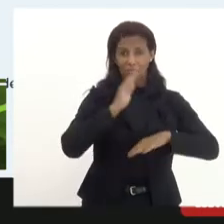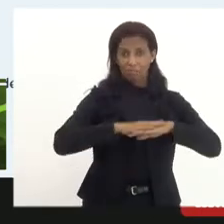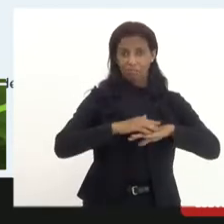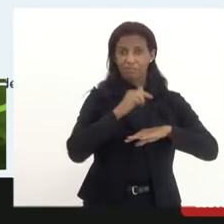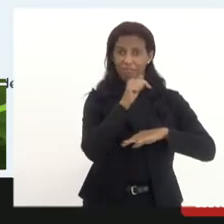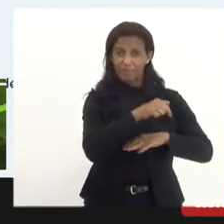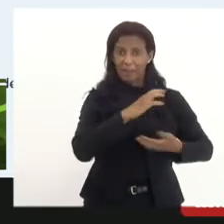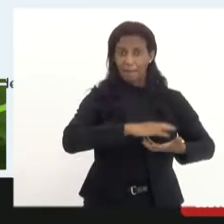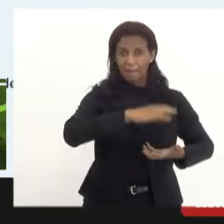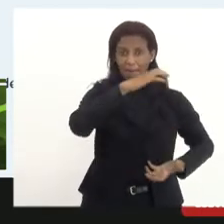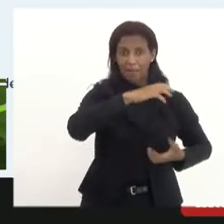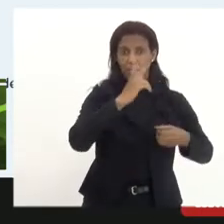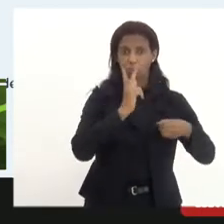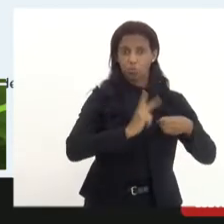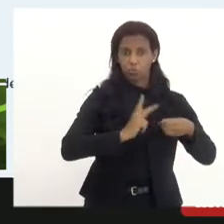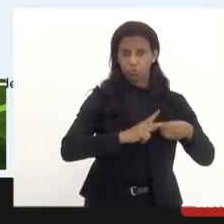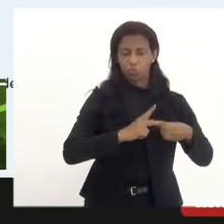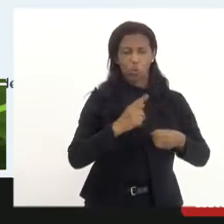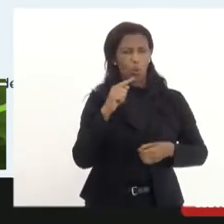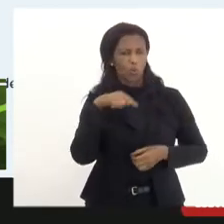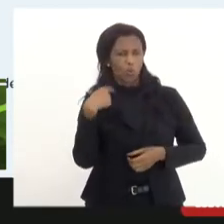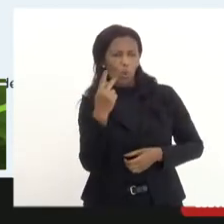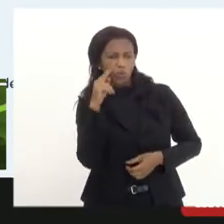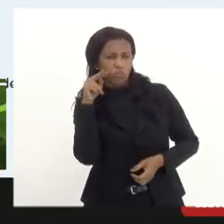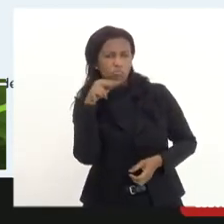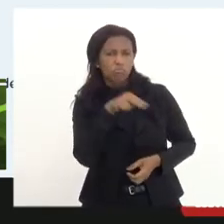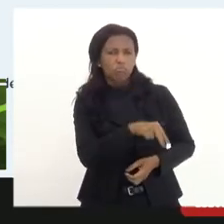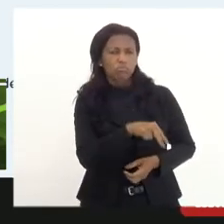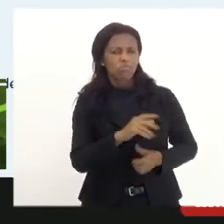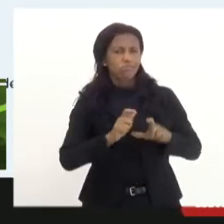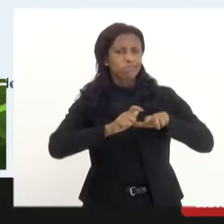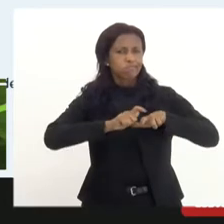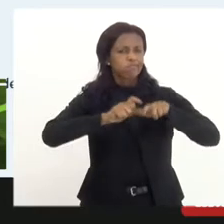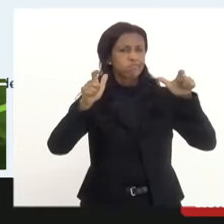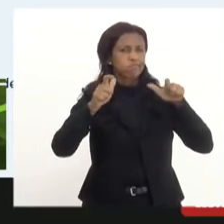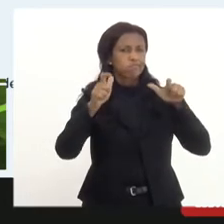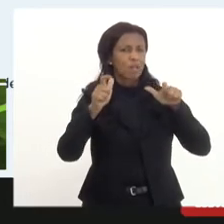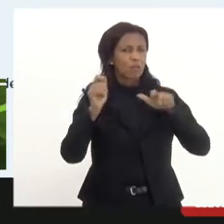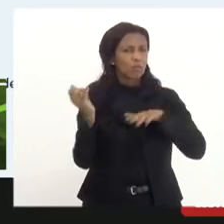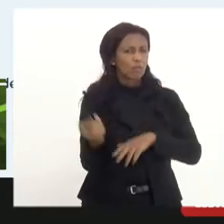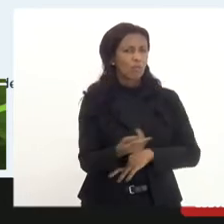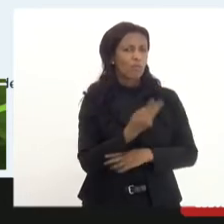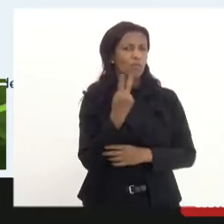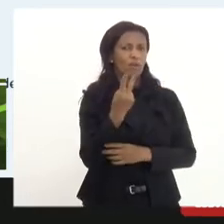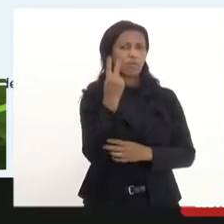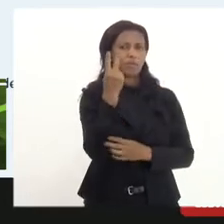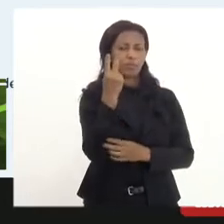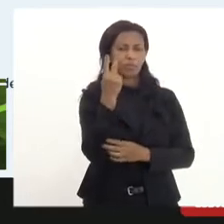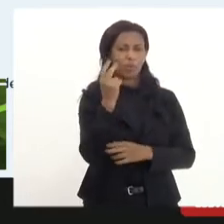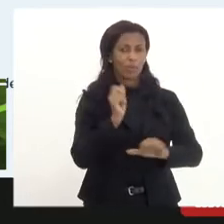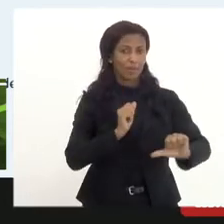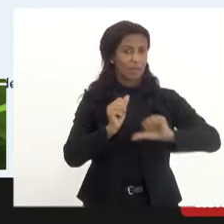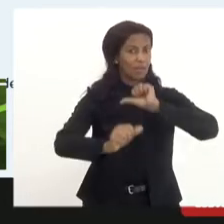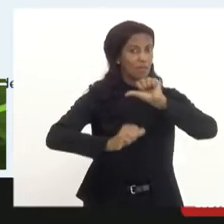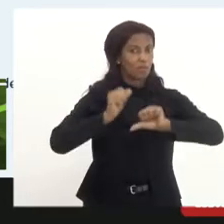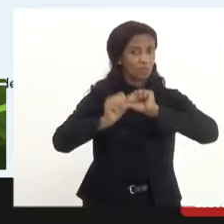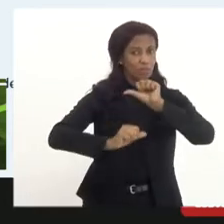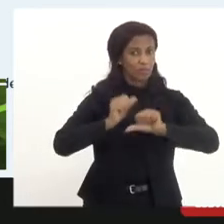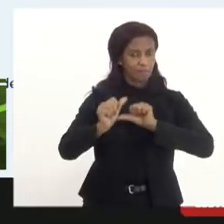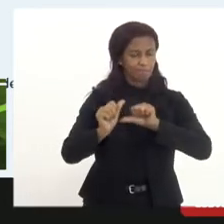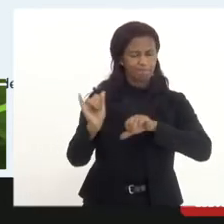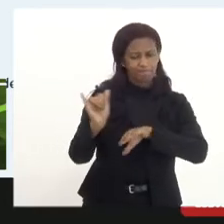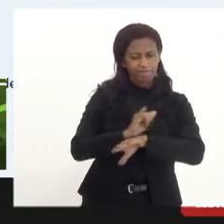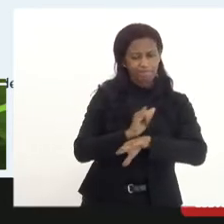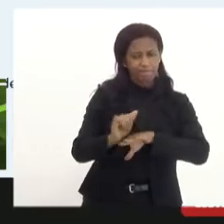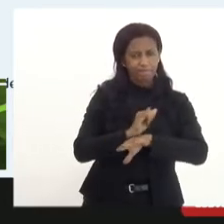disso, nós visamos uma alta criação de valor em renováveis,